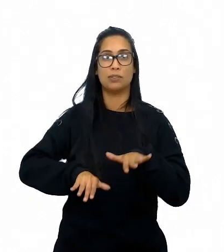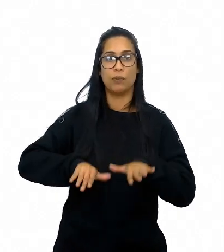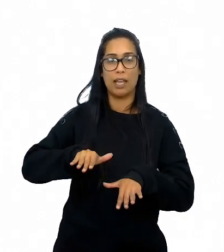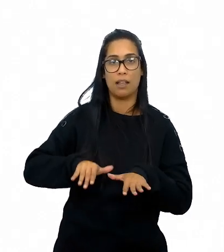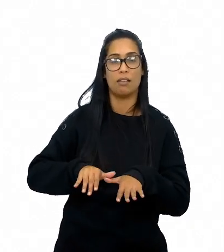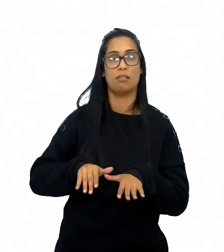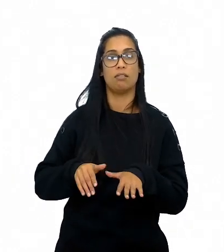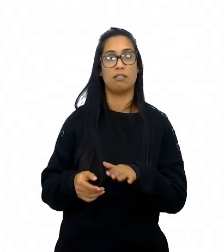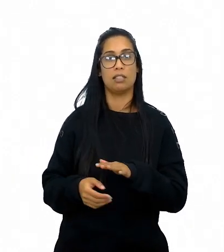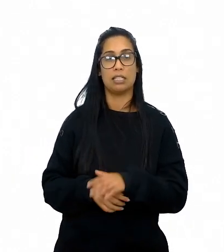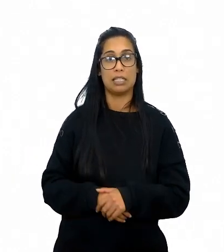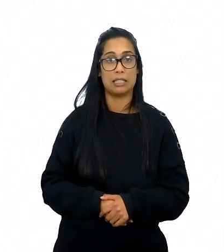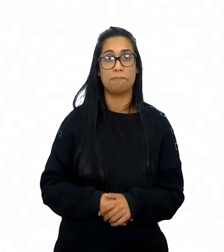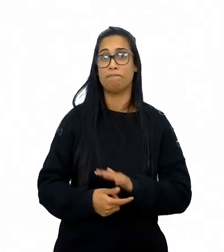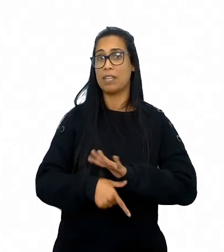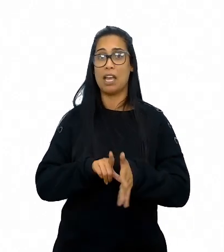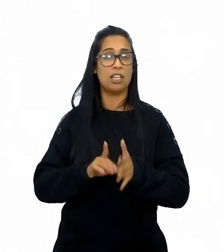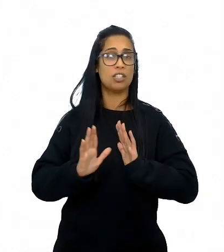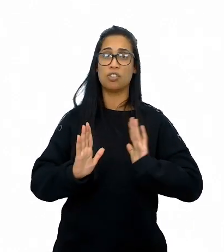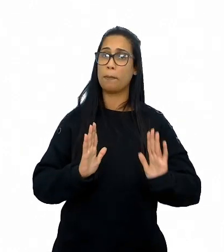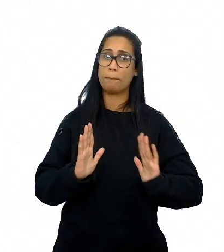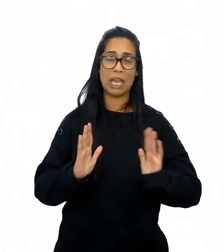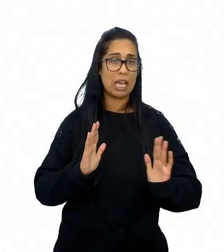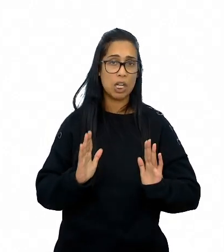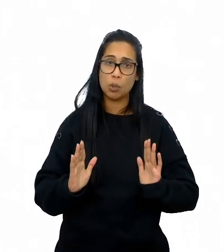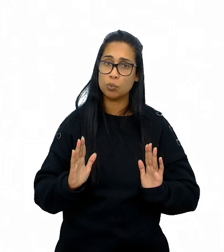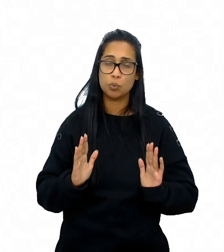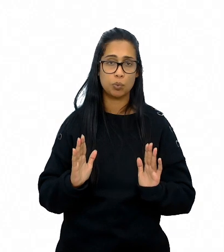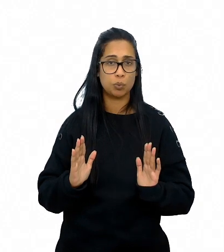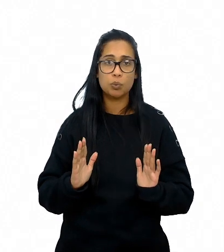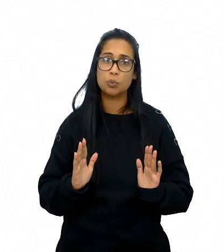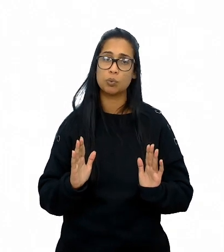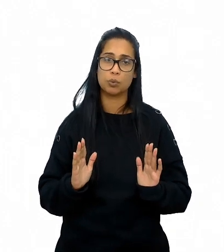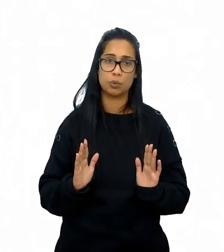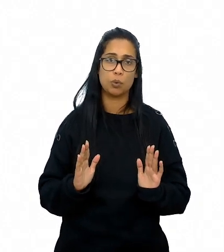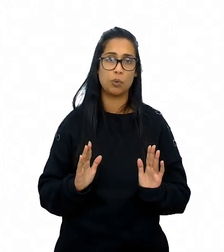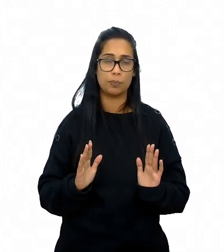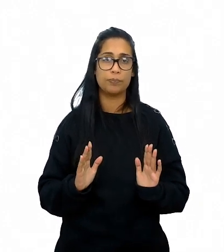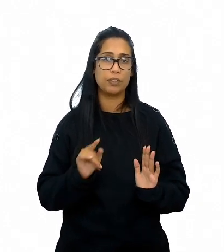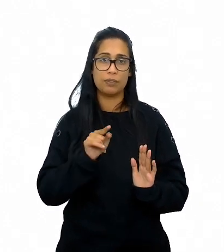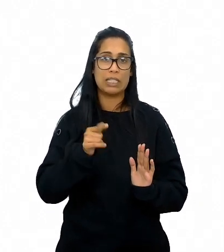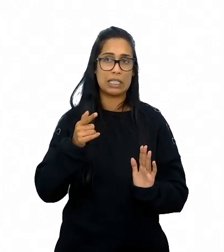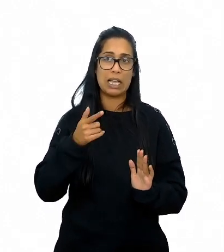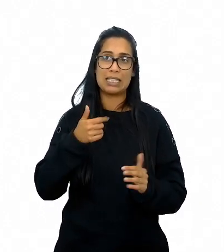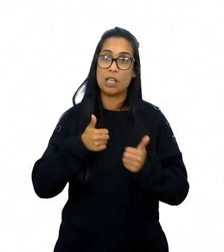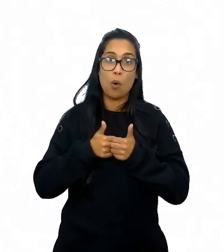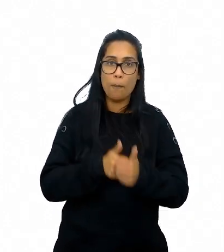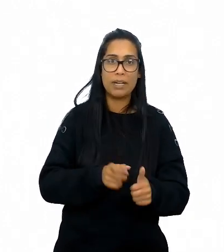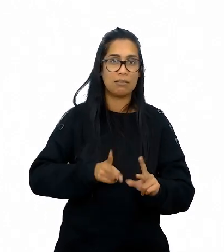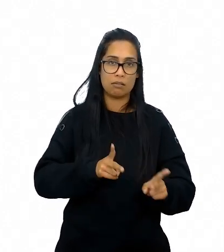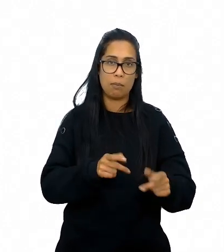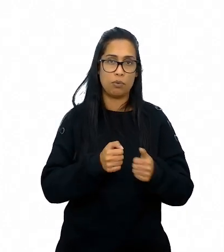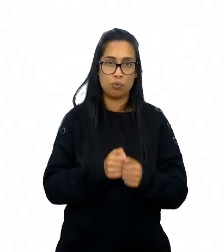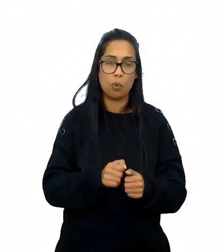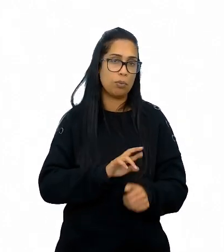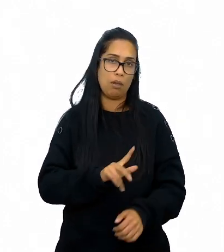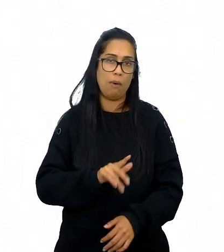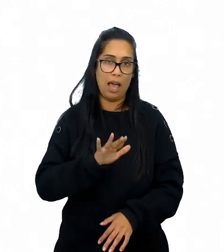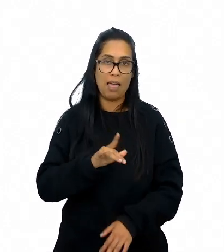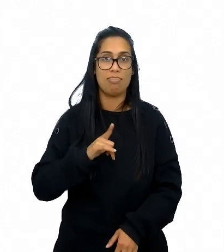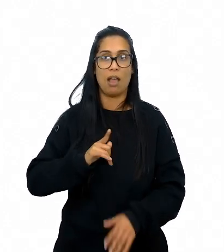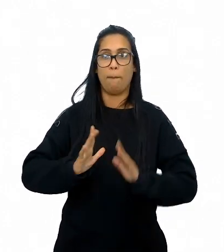né, antes do período que vocês vão estar ali aplicando as sequências de atividade nos contextos escolares de